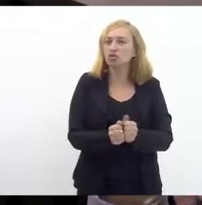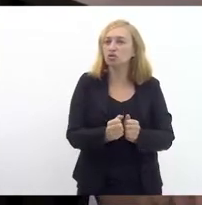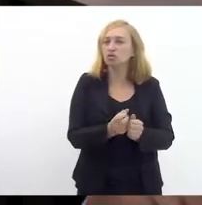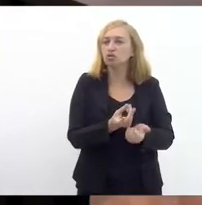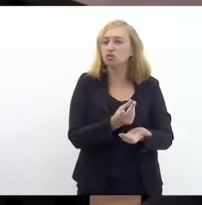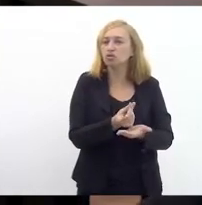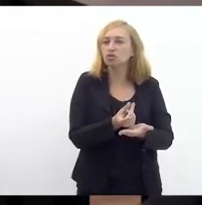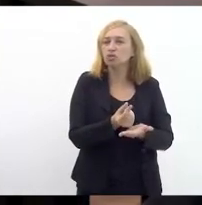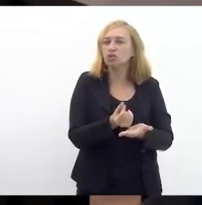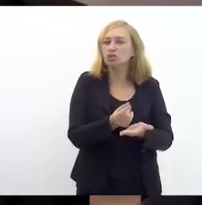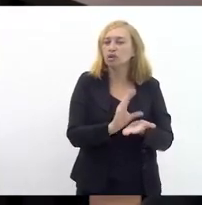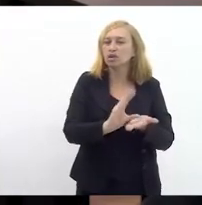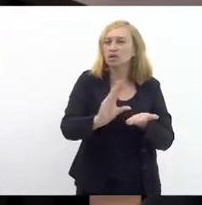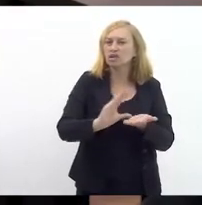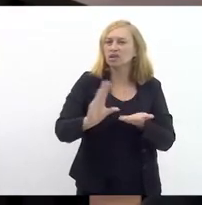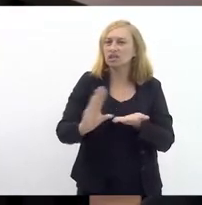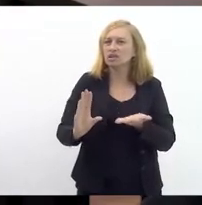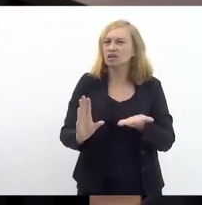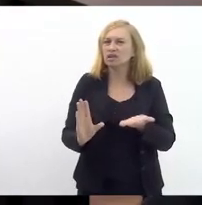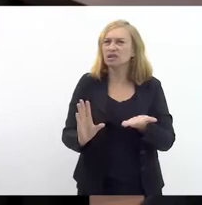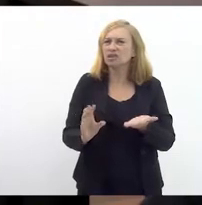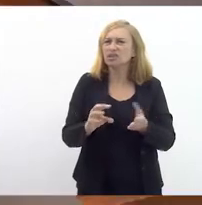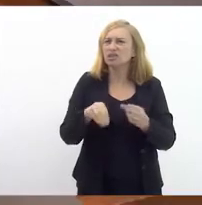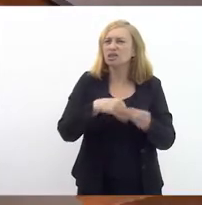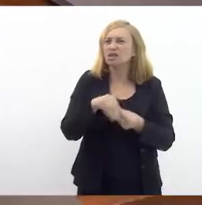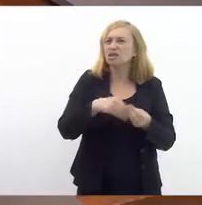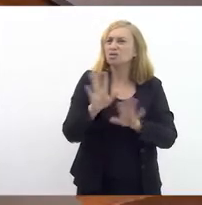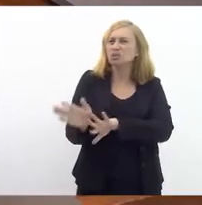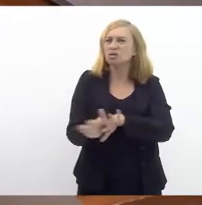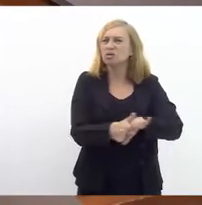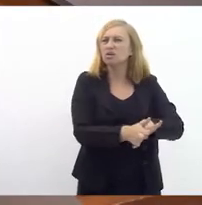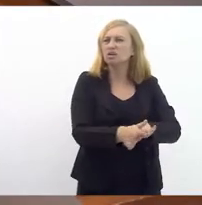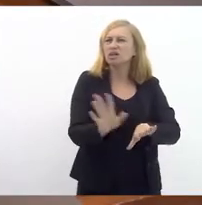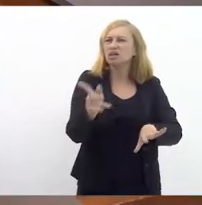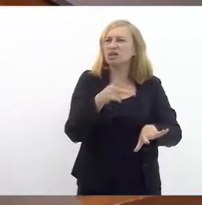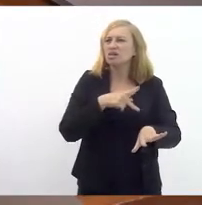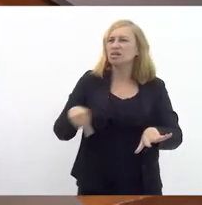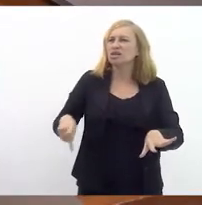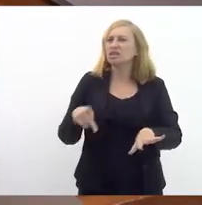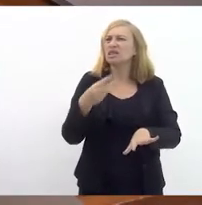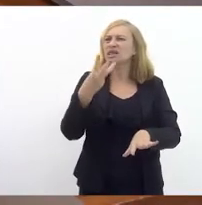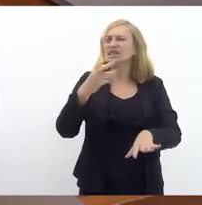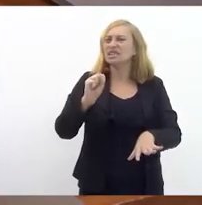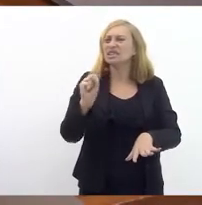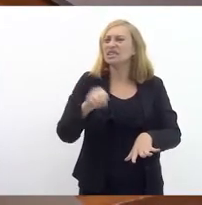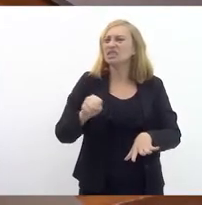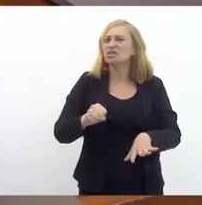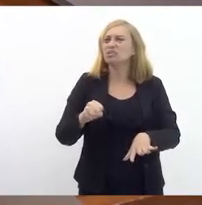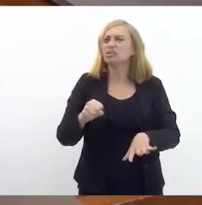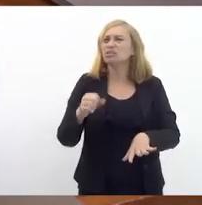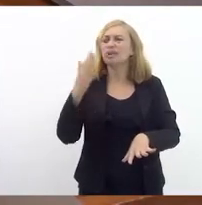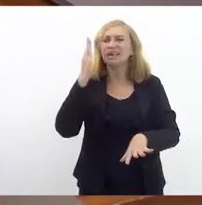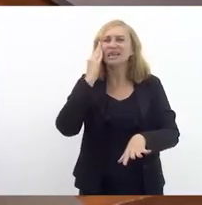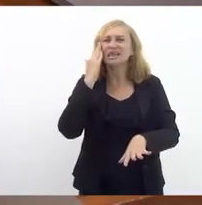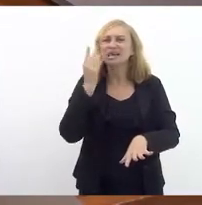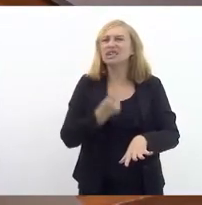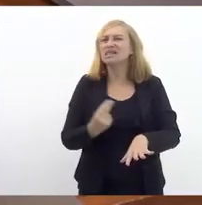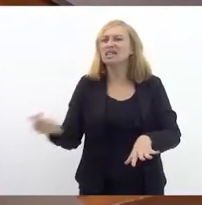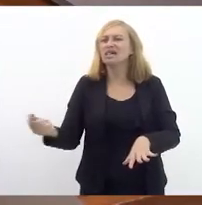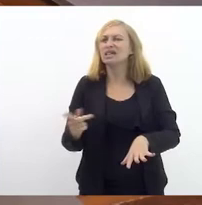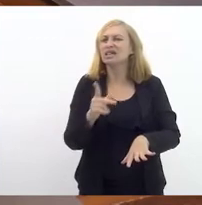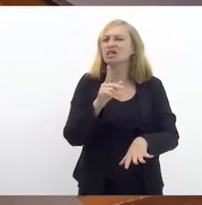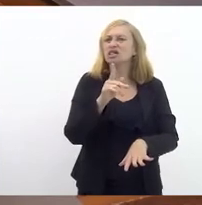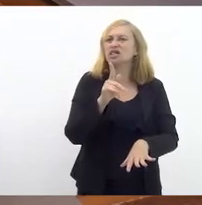mista, ela ficou... Desculpa. Só um minutinho que ele está respondendo. Presidente, 30 segundos, só para entender a saída da GETRANSP. Só para complementar, desculpa,